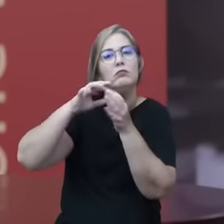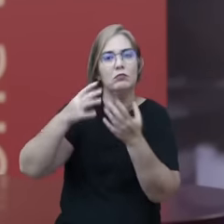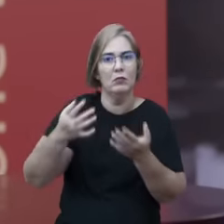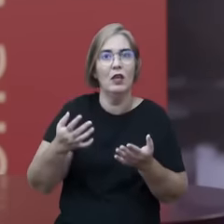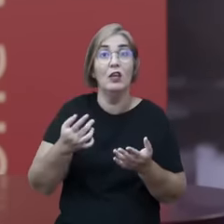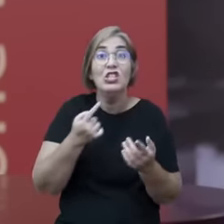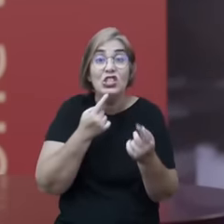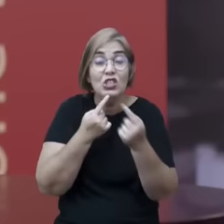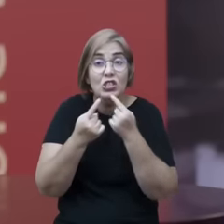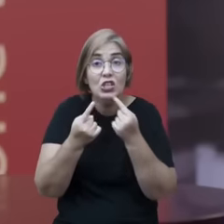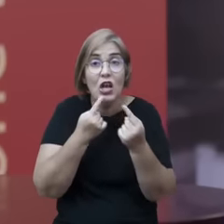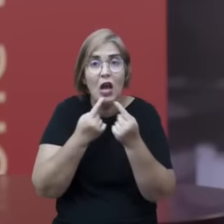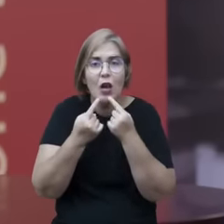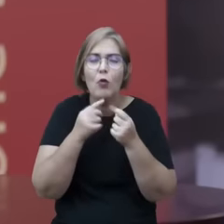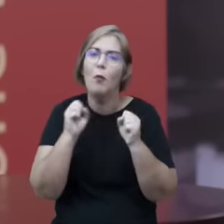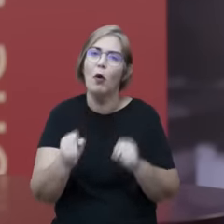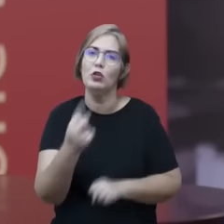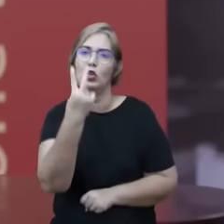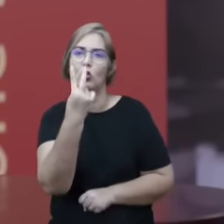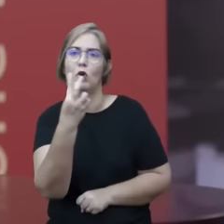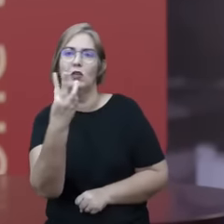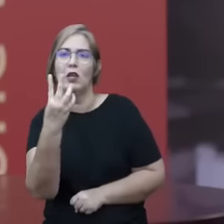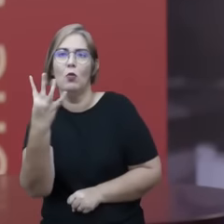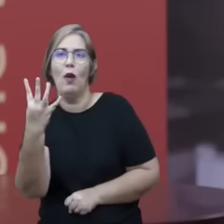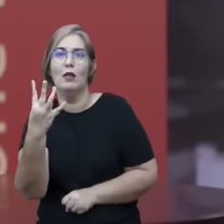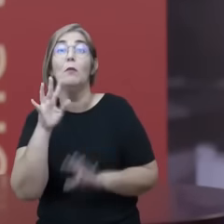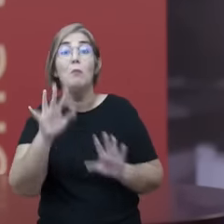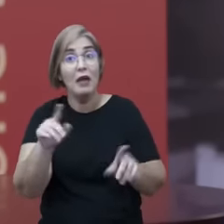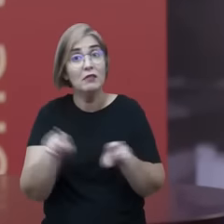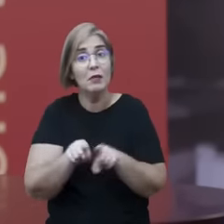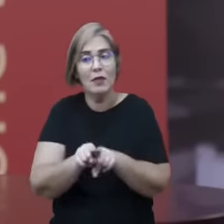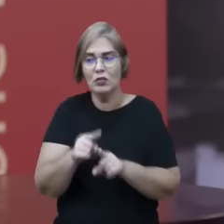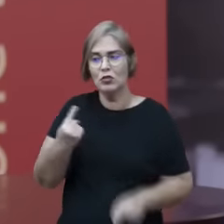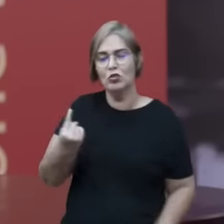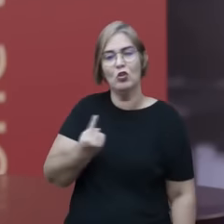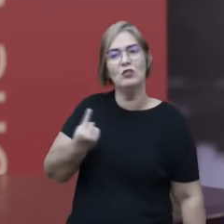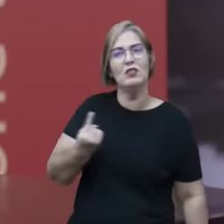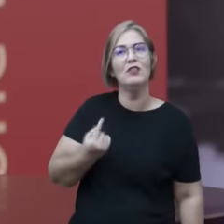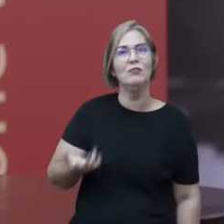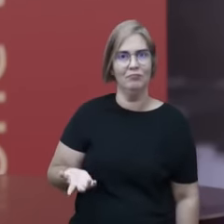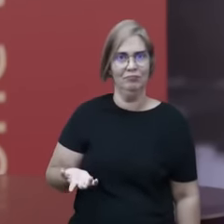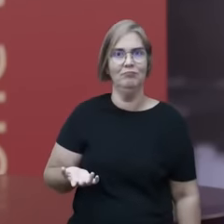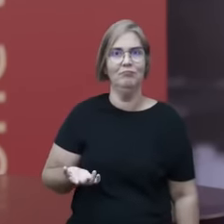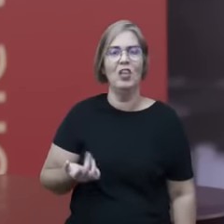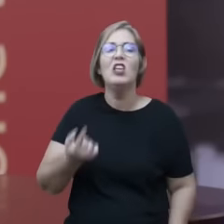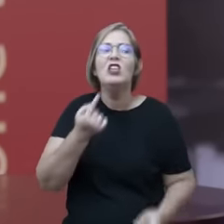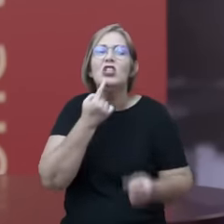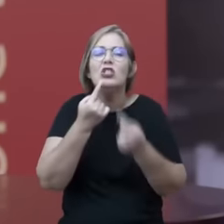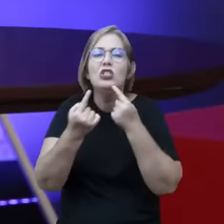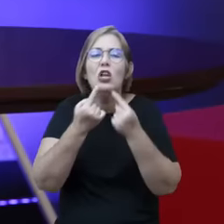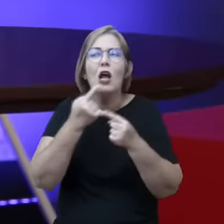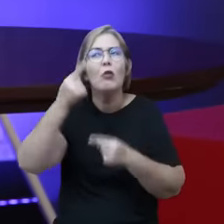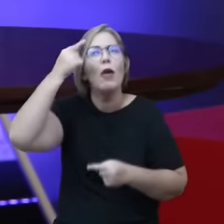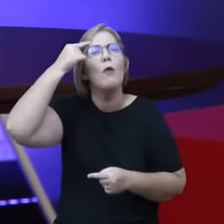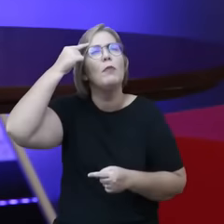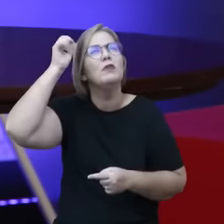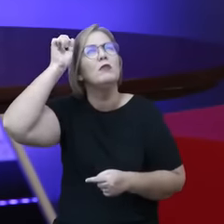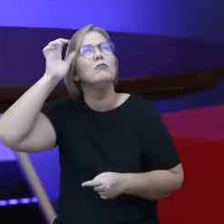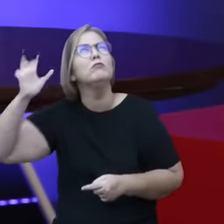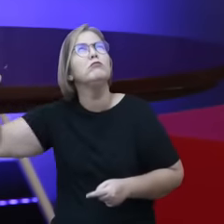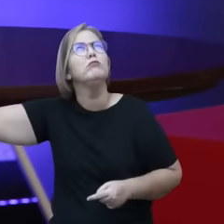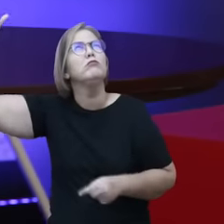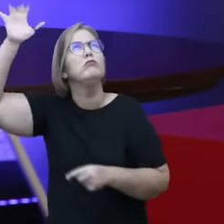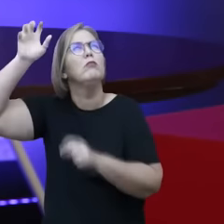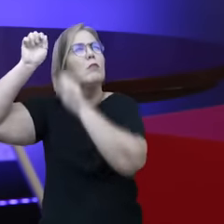diálogo ele se expressa materialmente, ele expressa materialmente na razão de duas pessoas esta